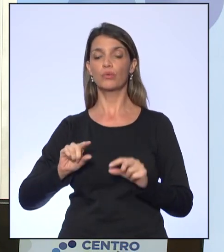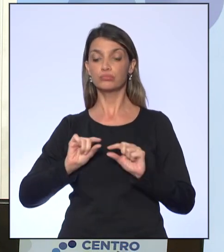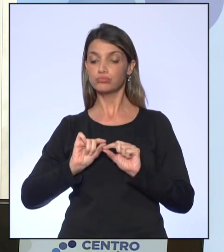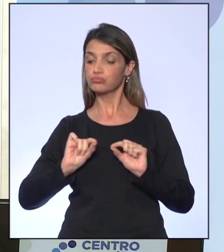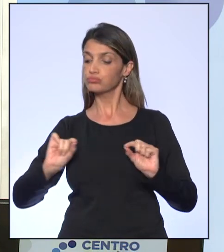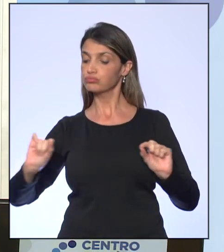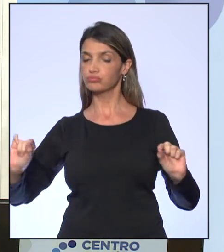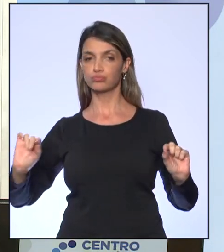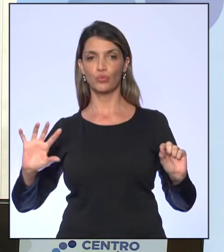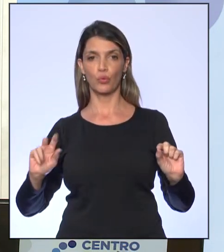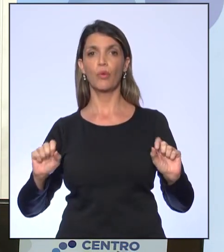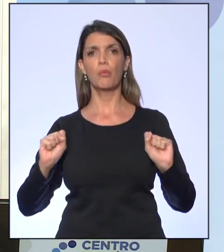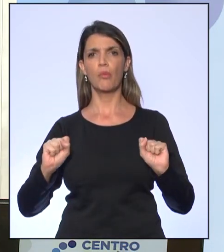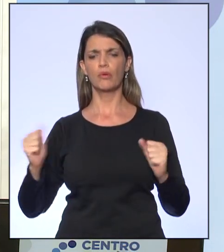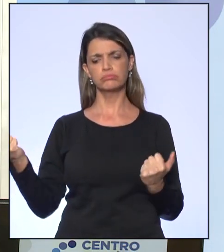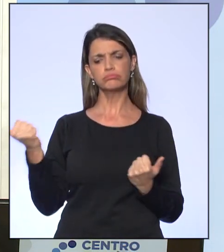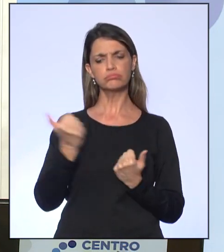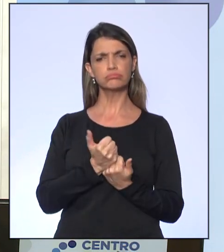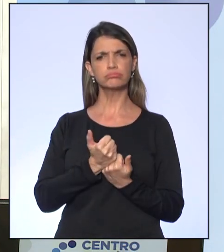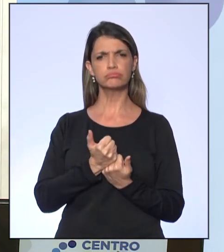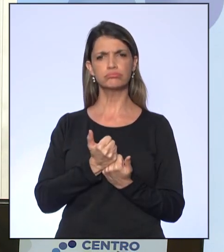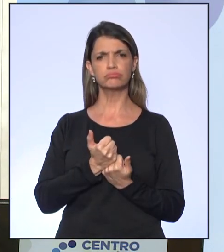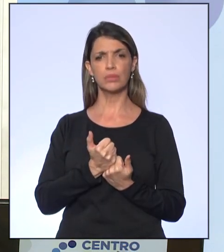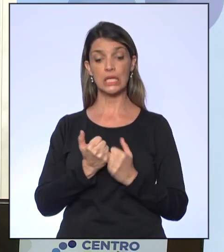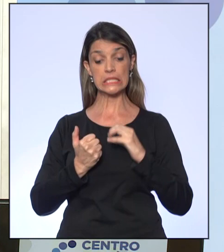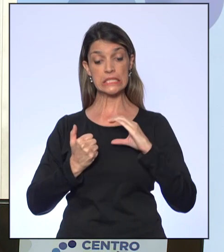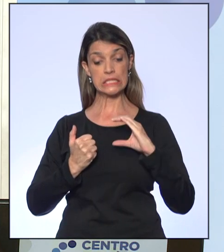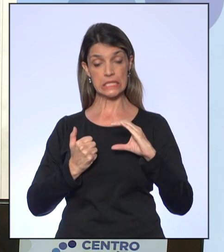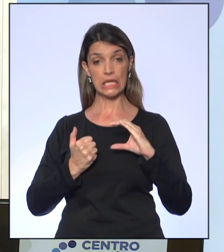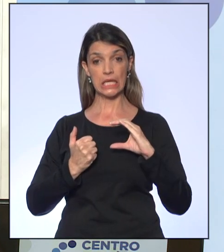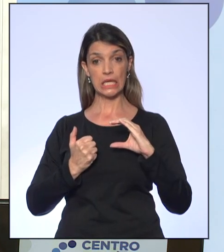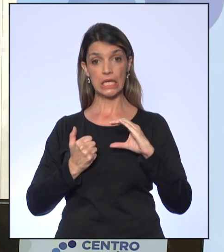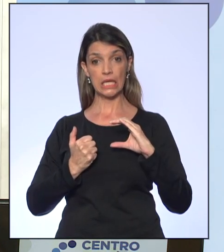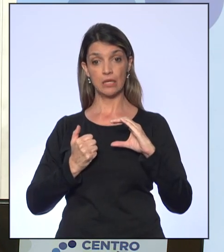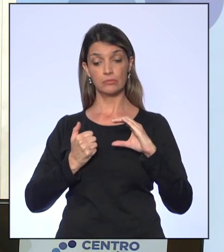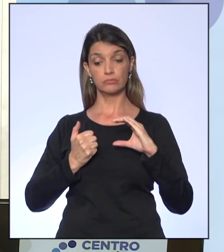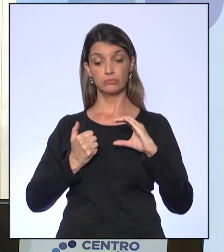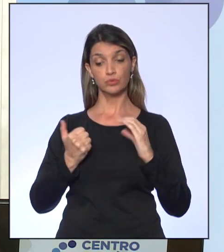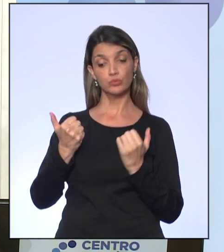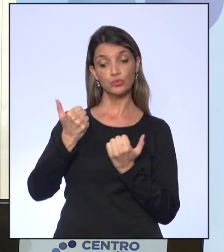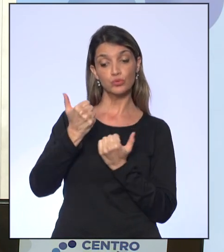Então, eu posso substituir. No lugar desse c, eu vou colocar aqui, ó,